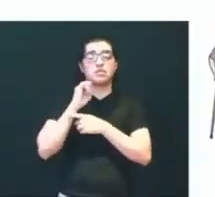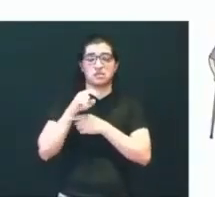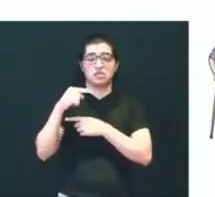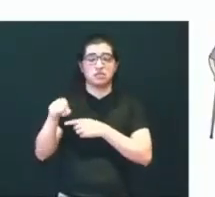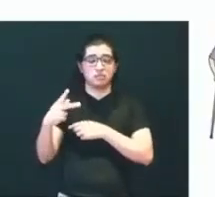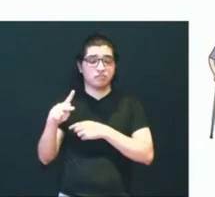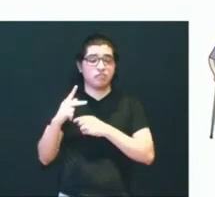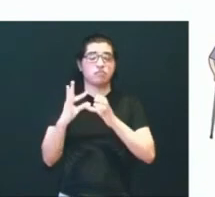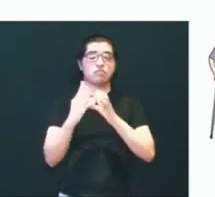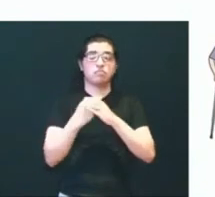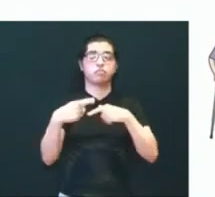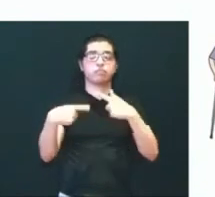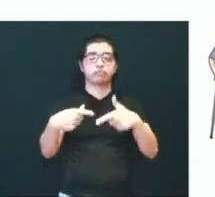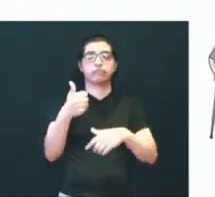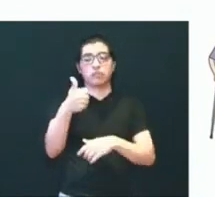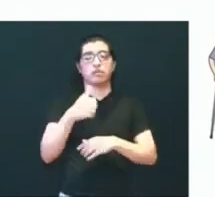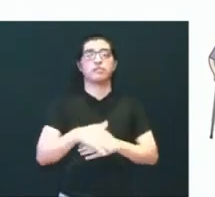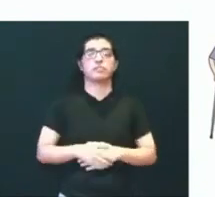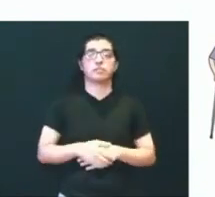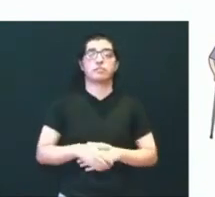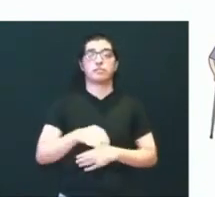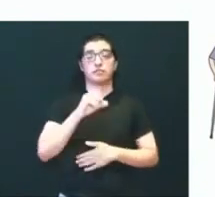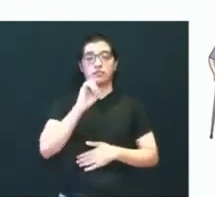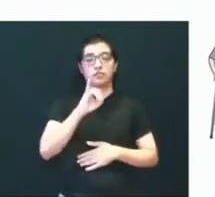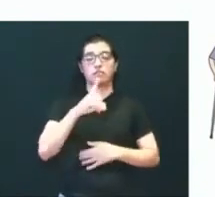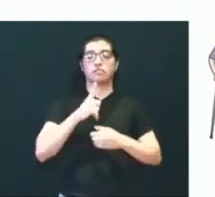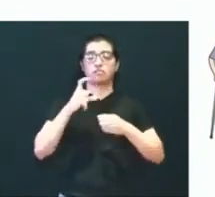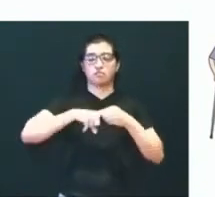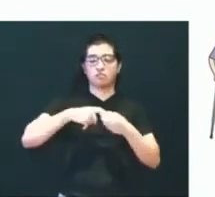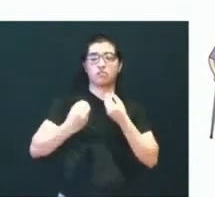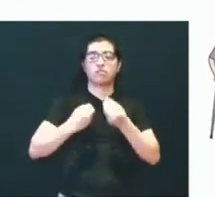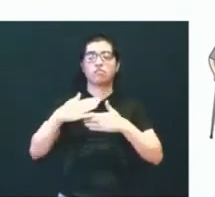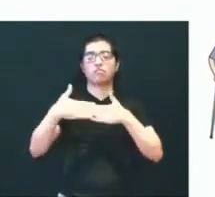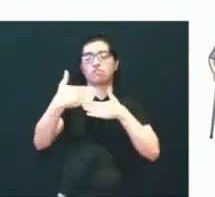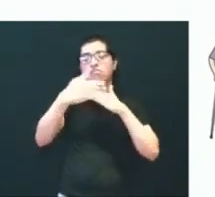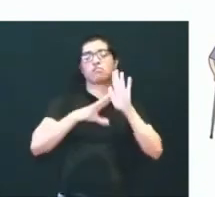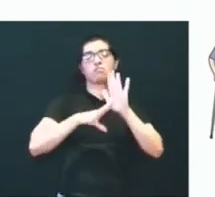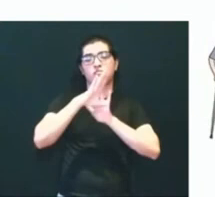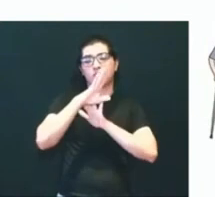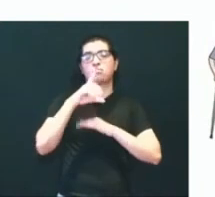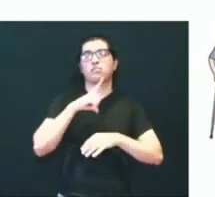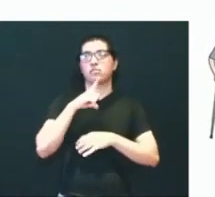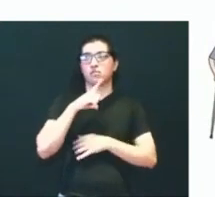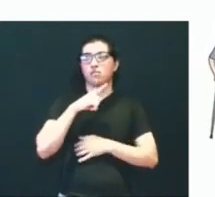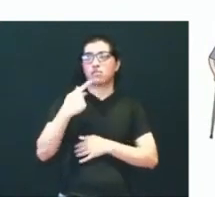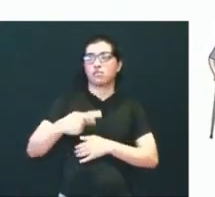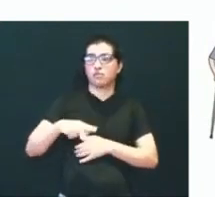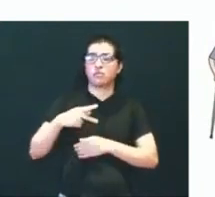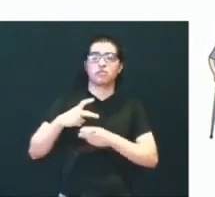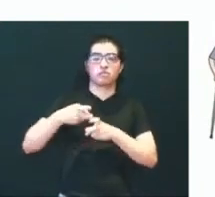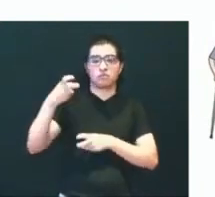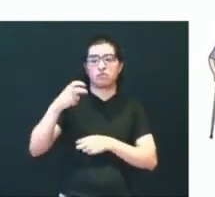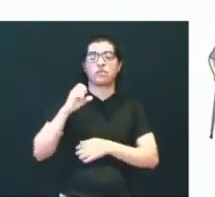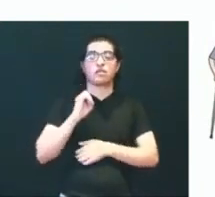as células sanguíneas. Quando ele tem essa recuperação, a gente chama de enxertia, ou pega da medula, se